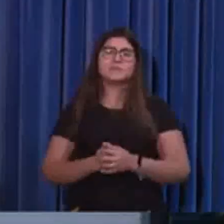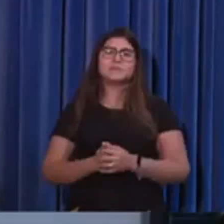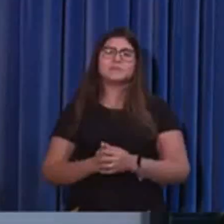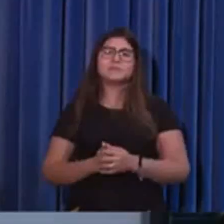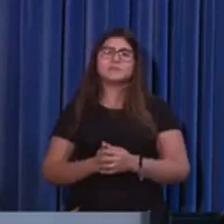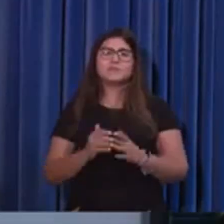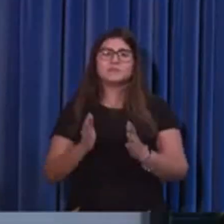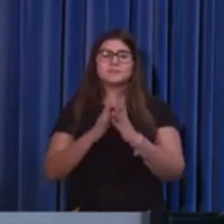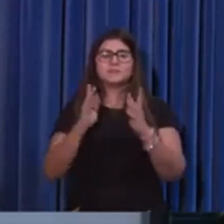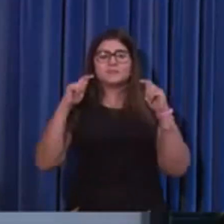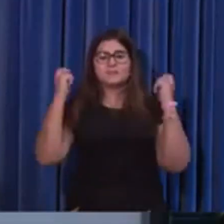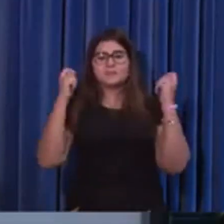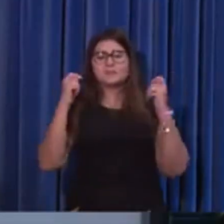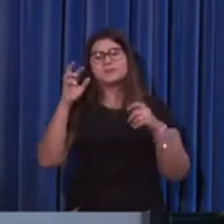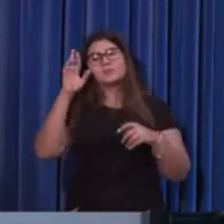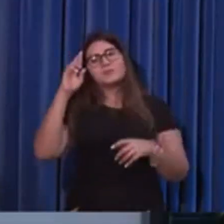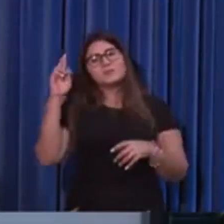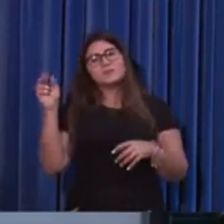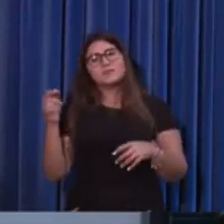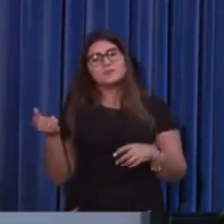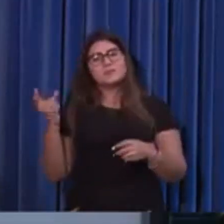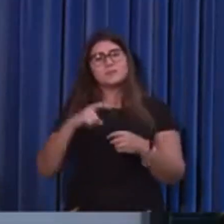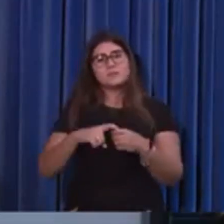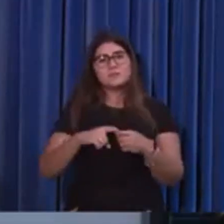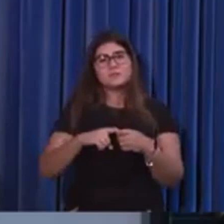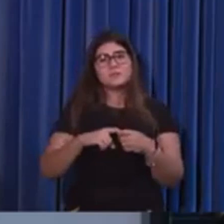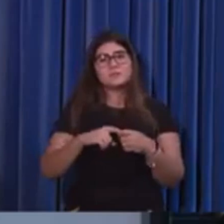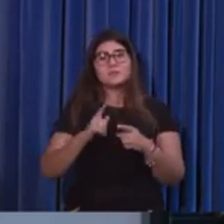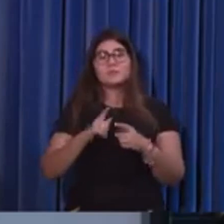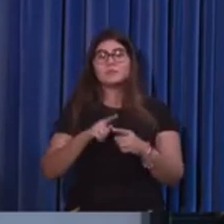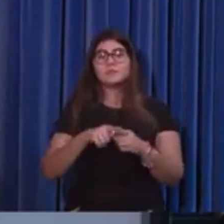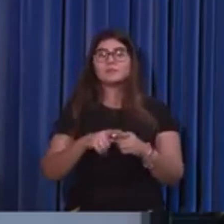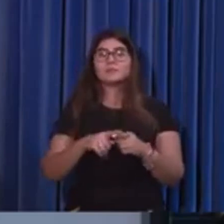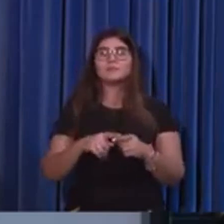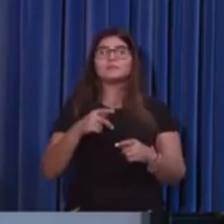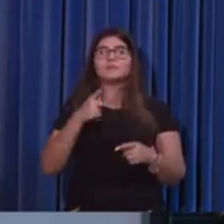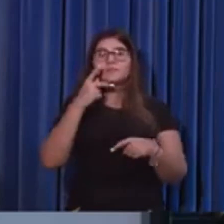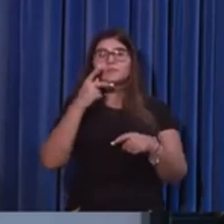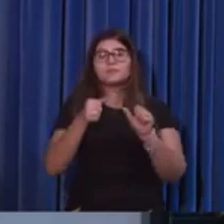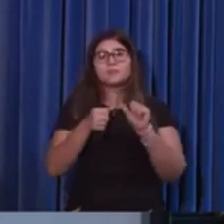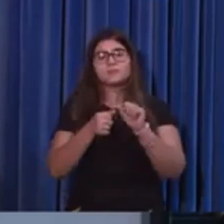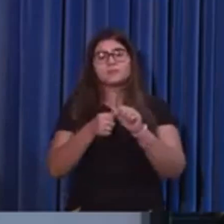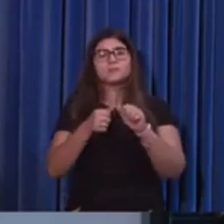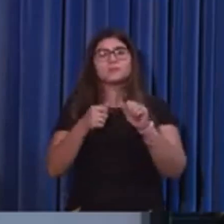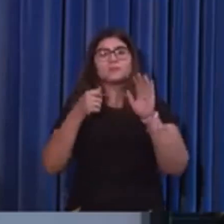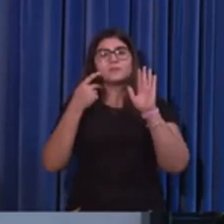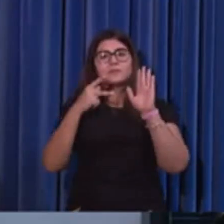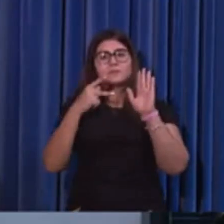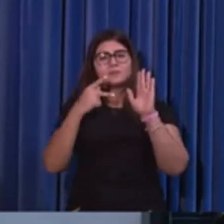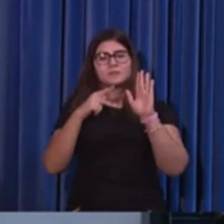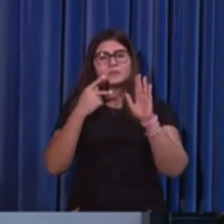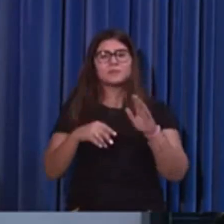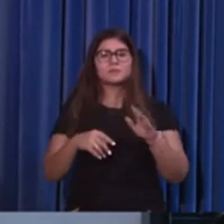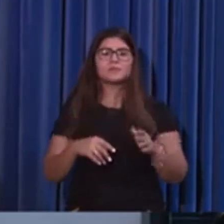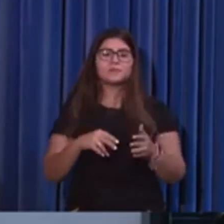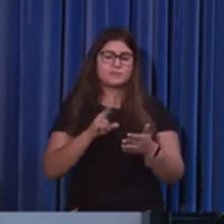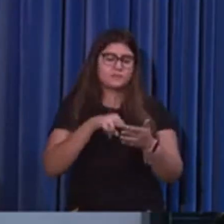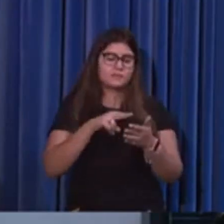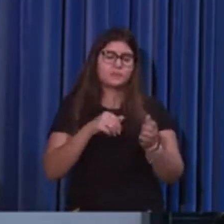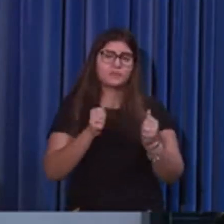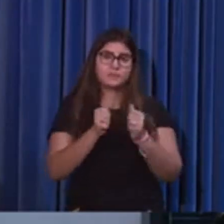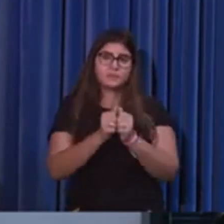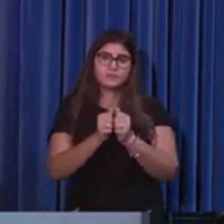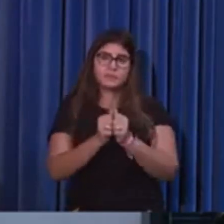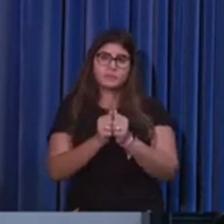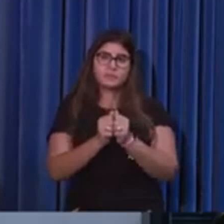O Senhor voltará. Fiquemos firmes na sua promessa, na sua palavra. Então agora, vamos ler juntos. E para